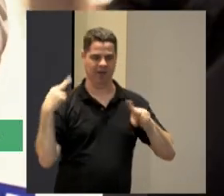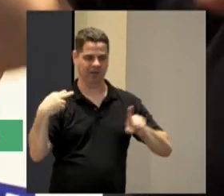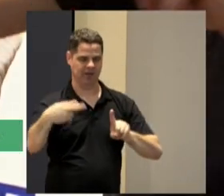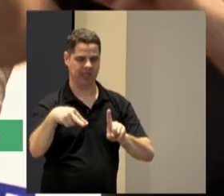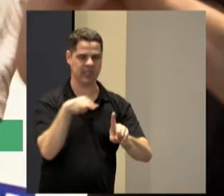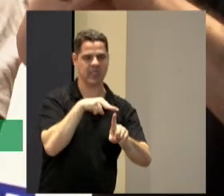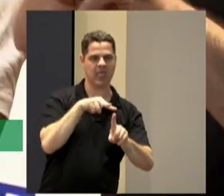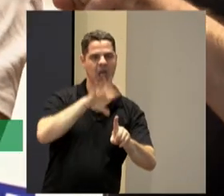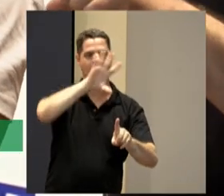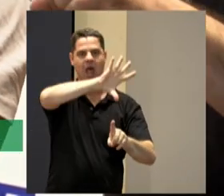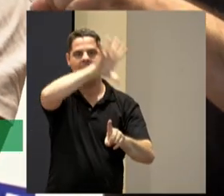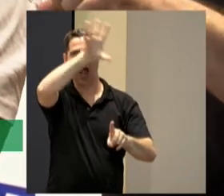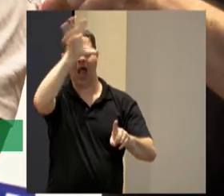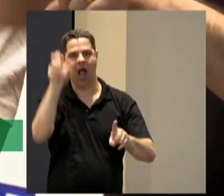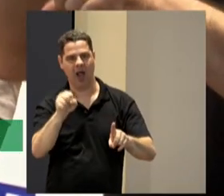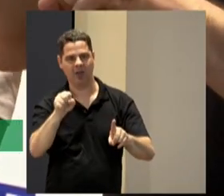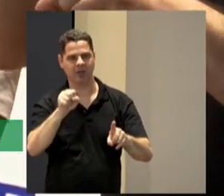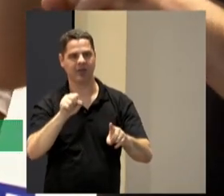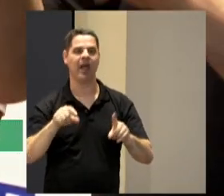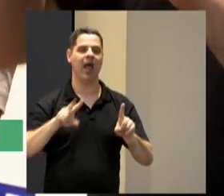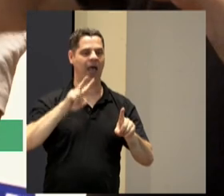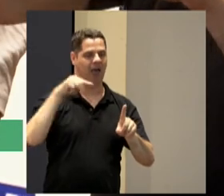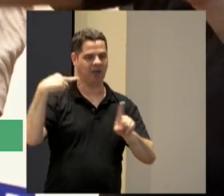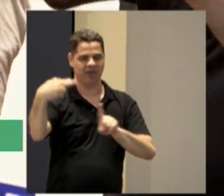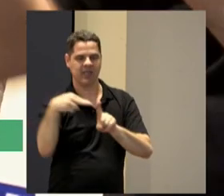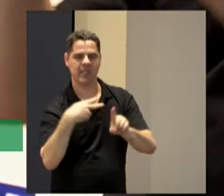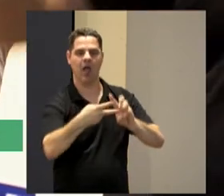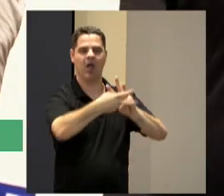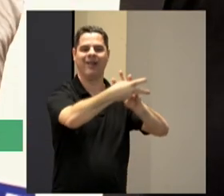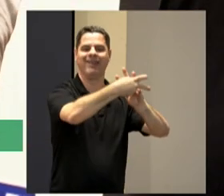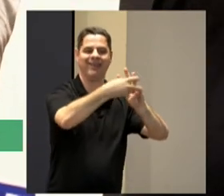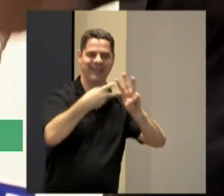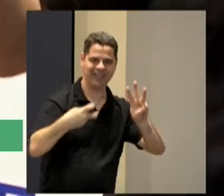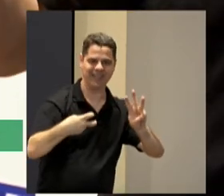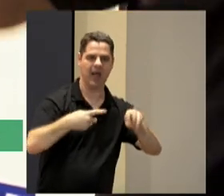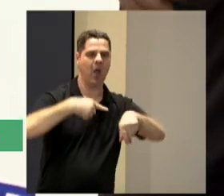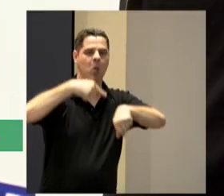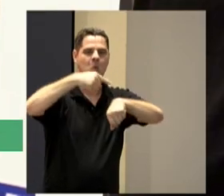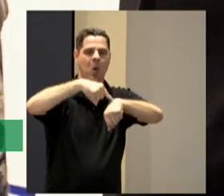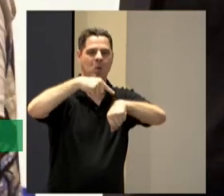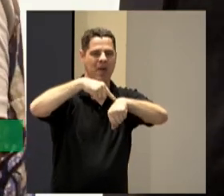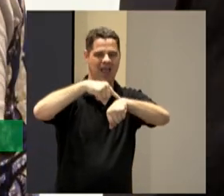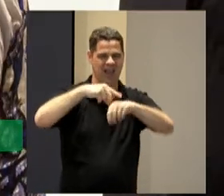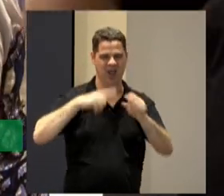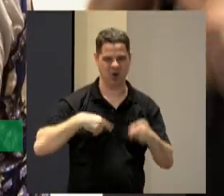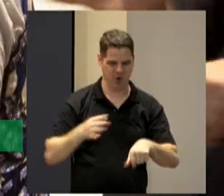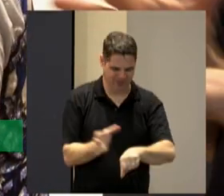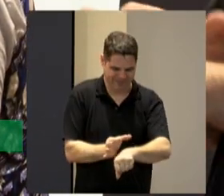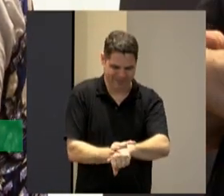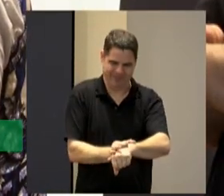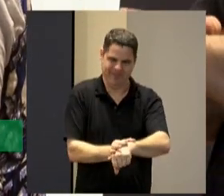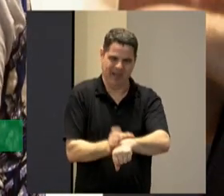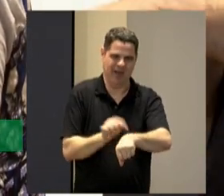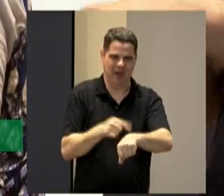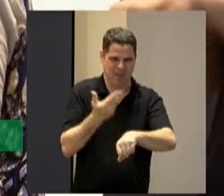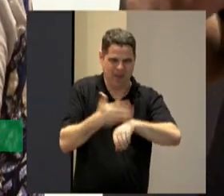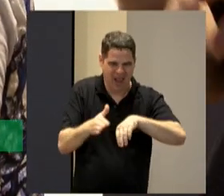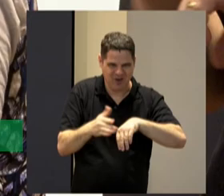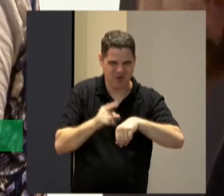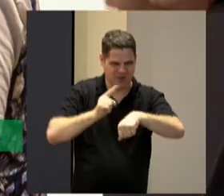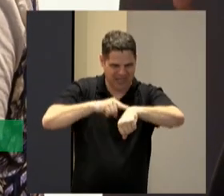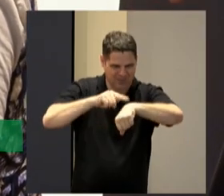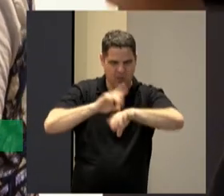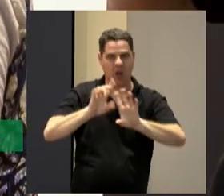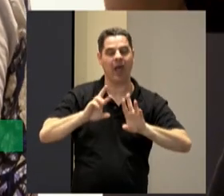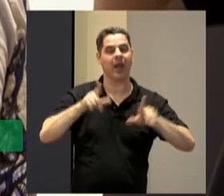a cosmovisão indígena, no que se refere a tempo, não é a mesma cosmovisão branca, e que